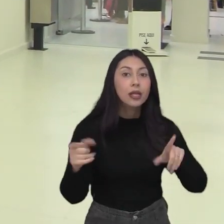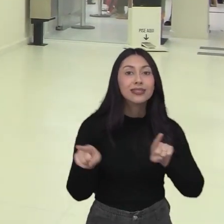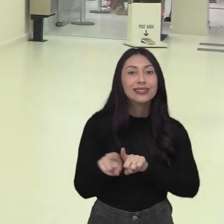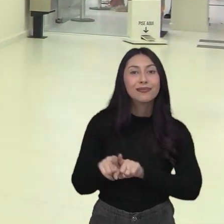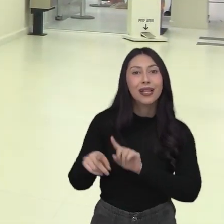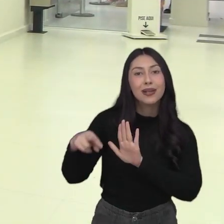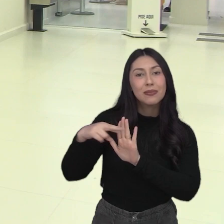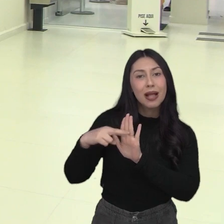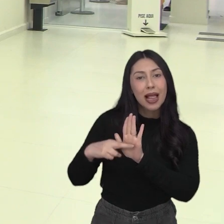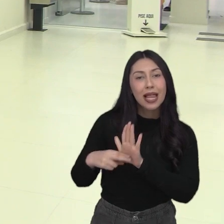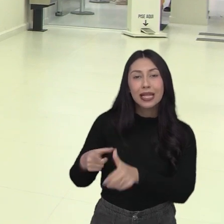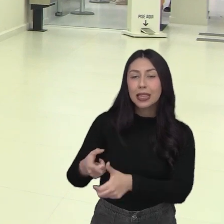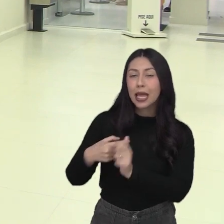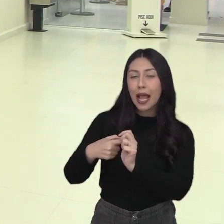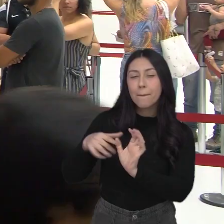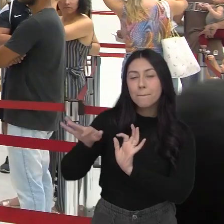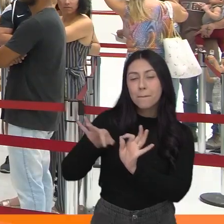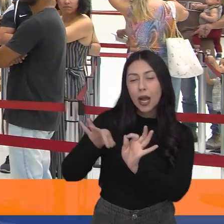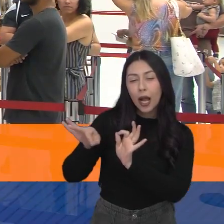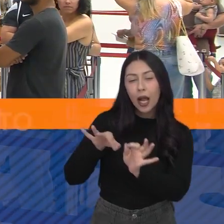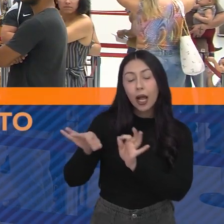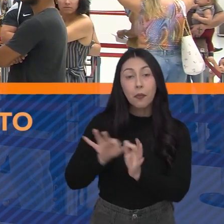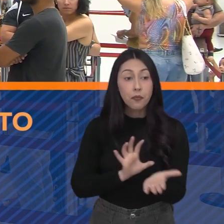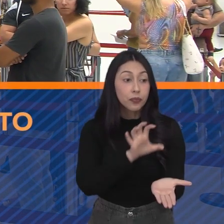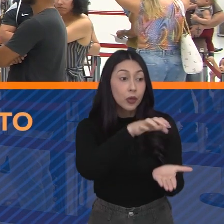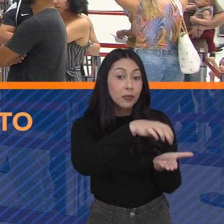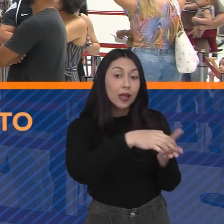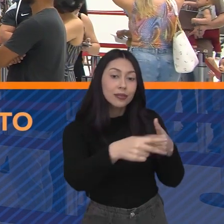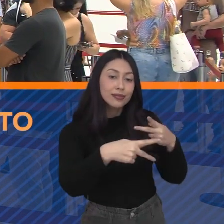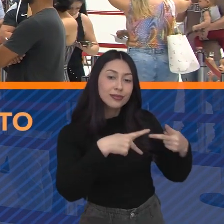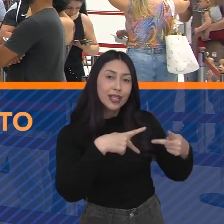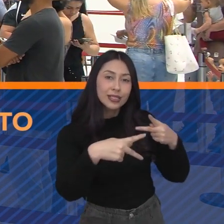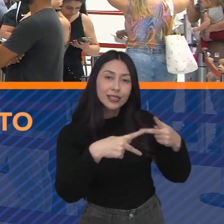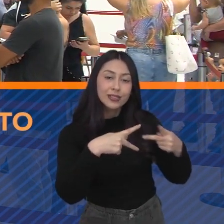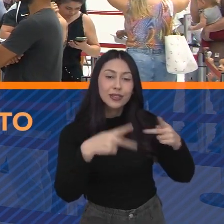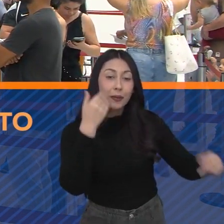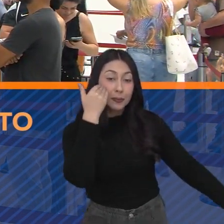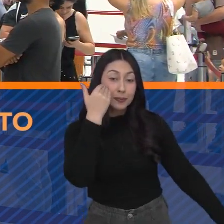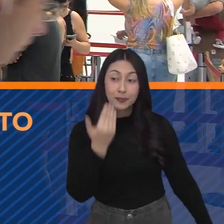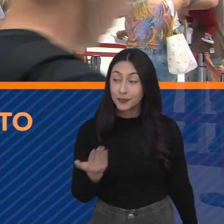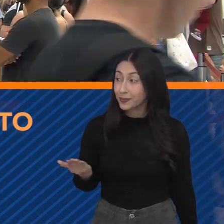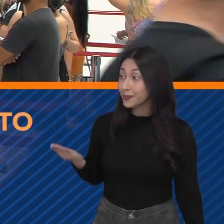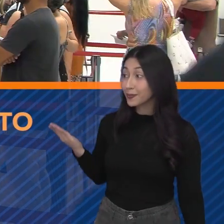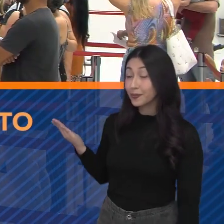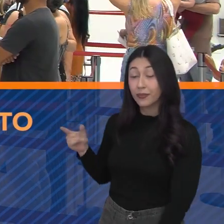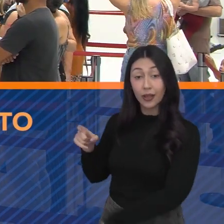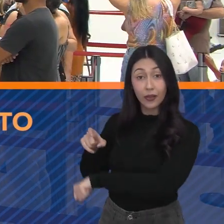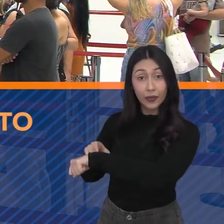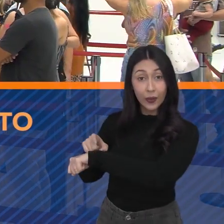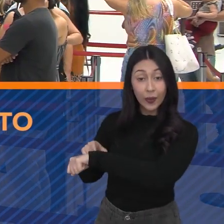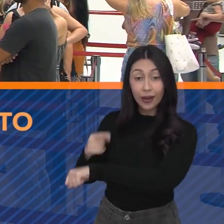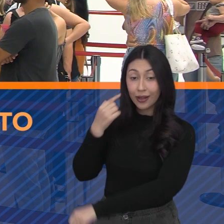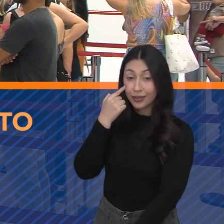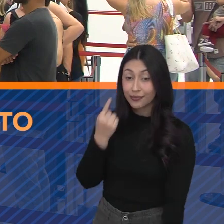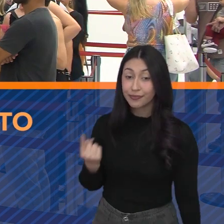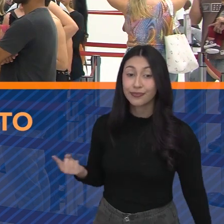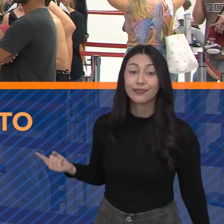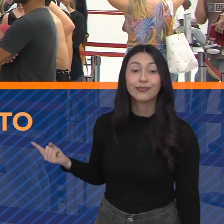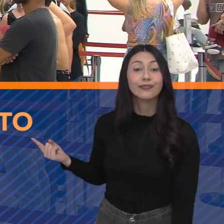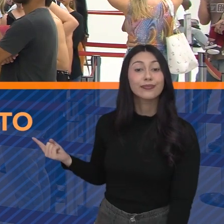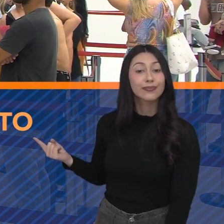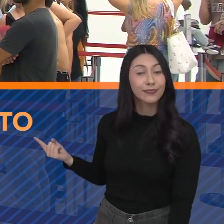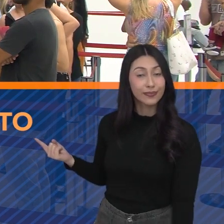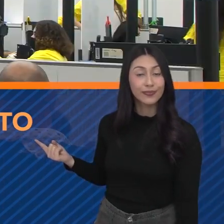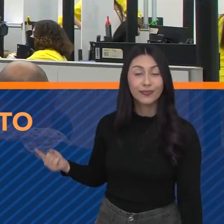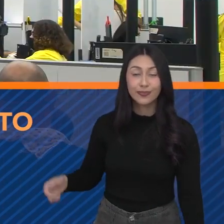documentos e regulamentação de pendências. A unidade de São José dos Campos funciona de segunda a sexta, de 9 da manhã às